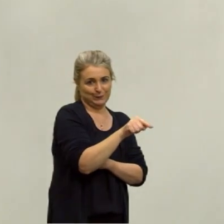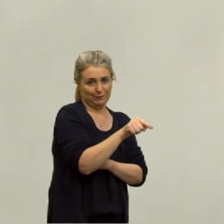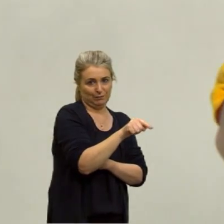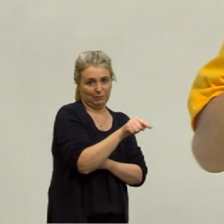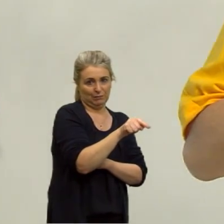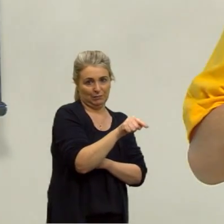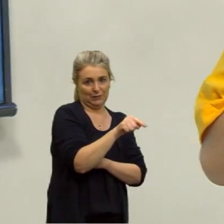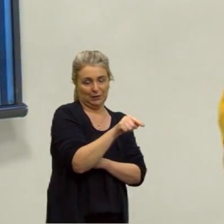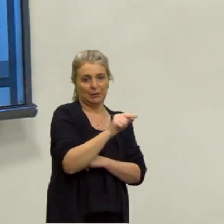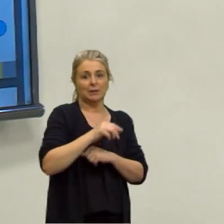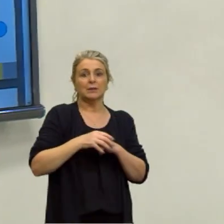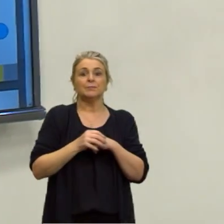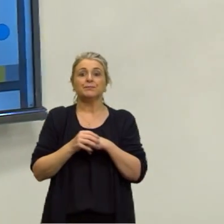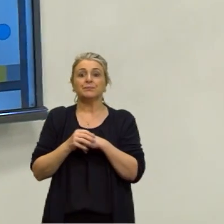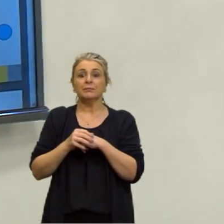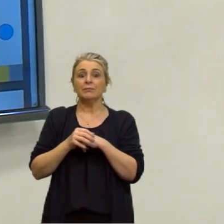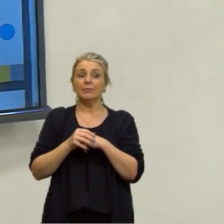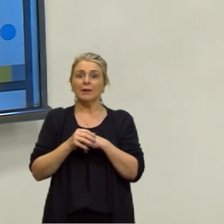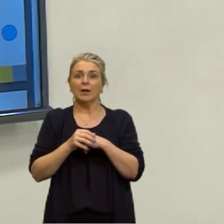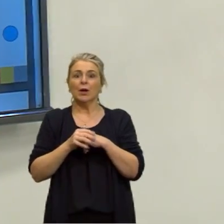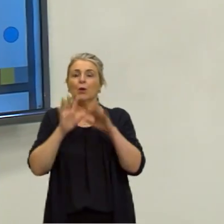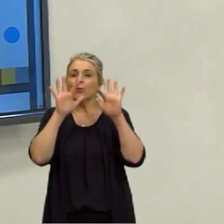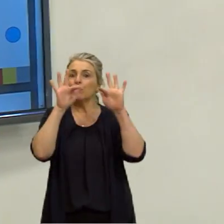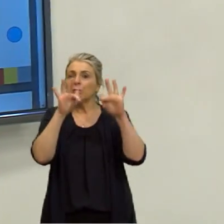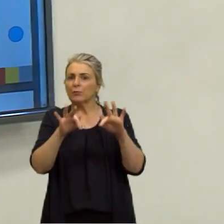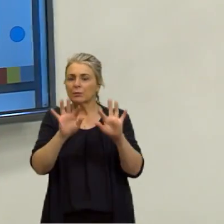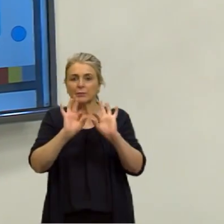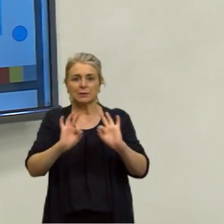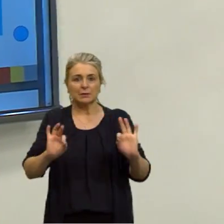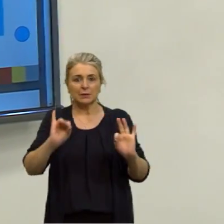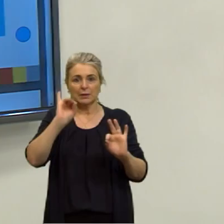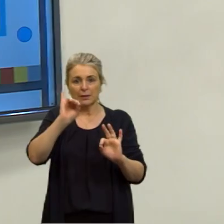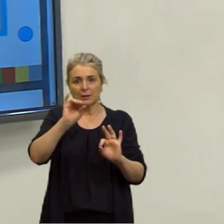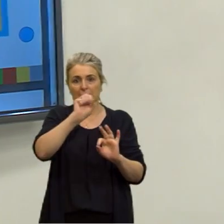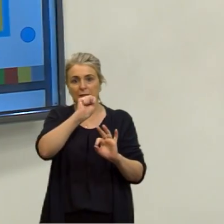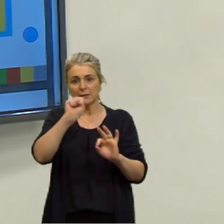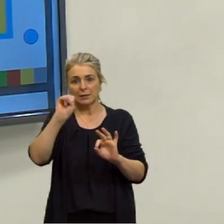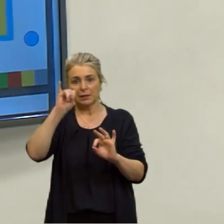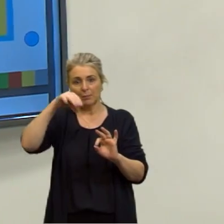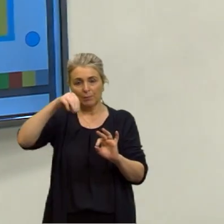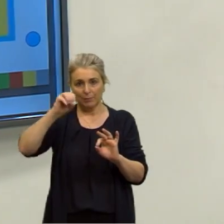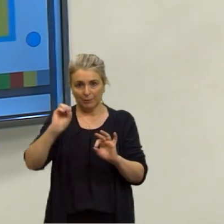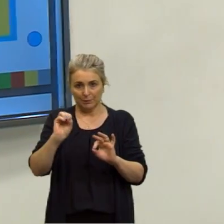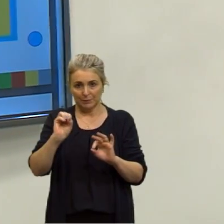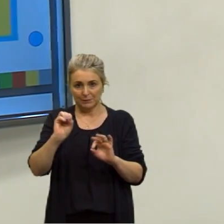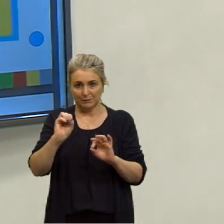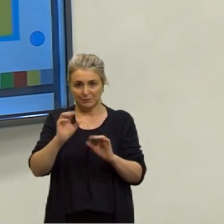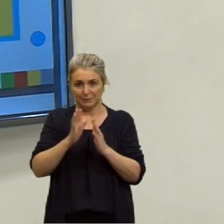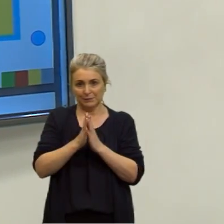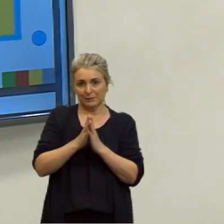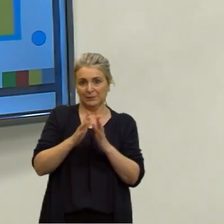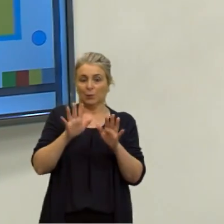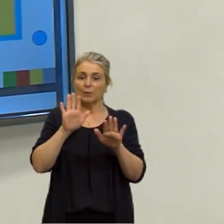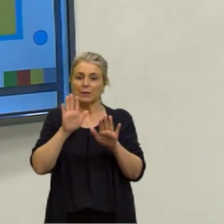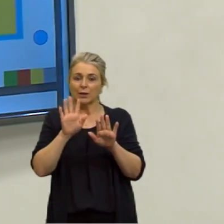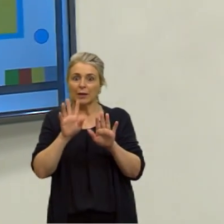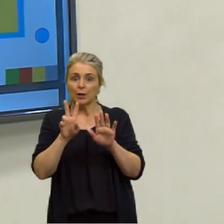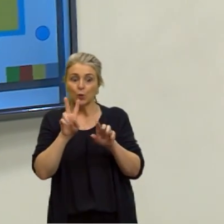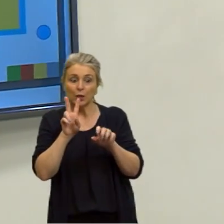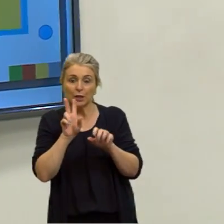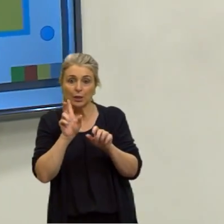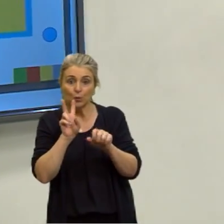mais comuns são íssimo chiquérrimo e ele memo hajam as vrillon pobre